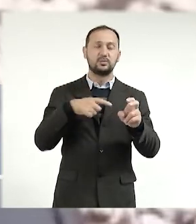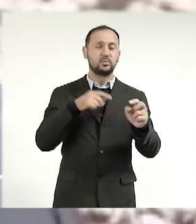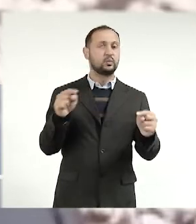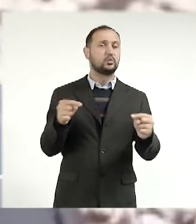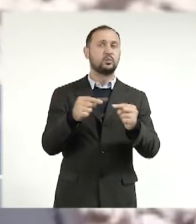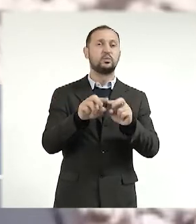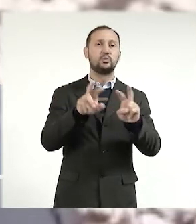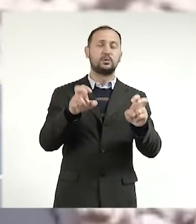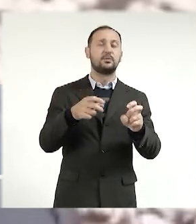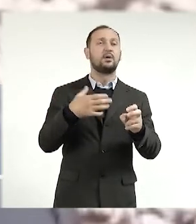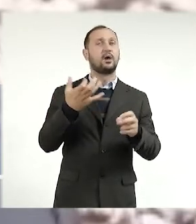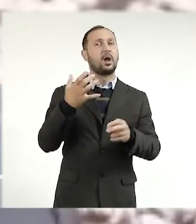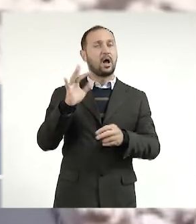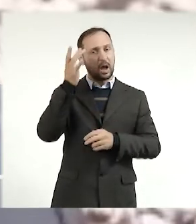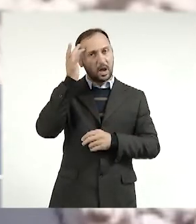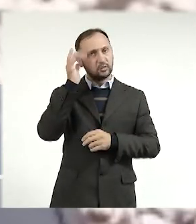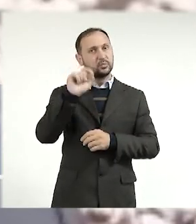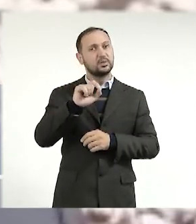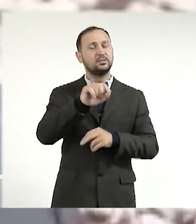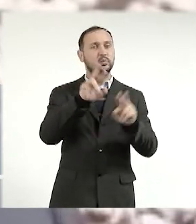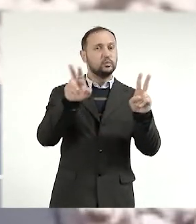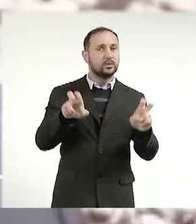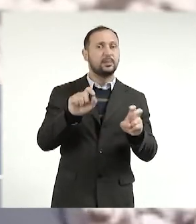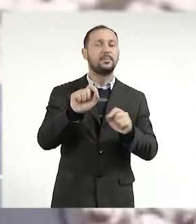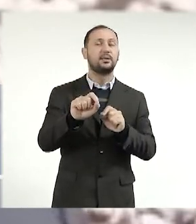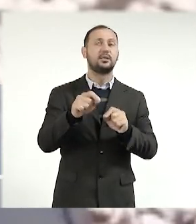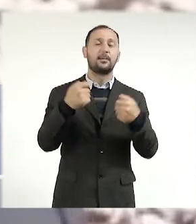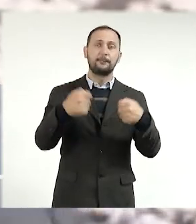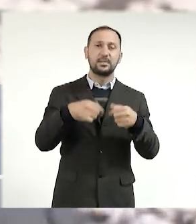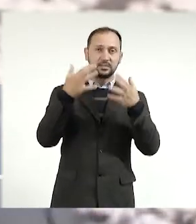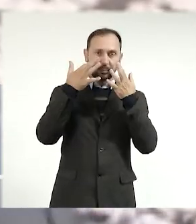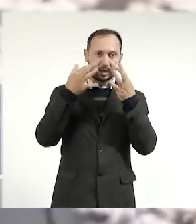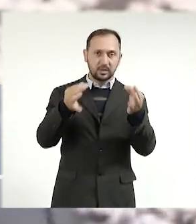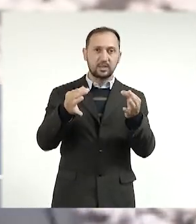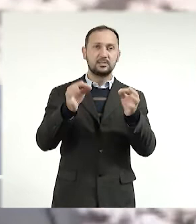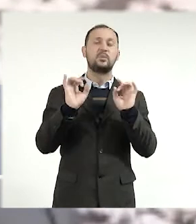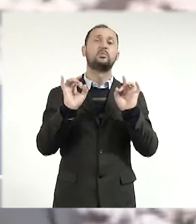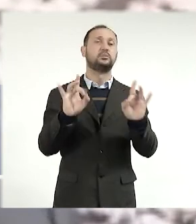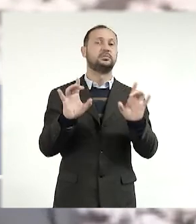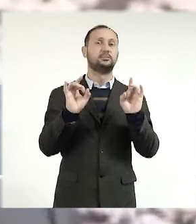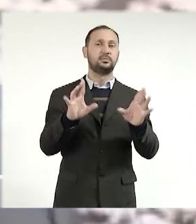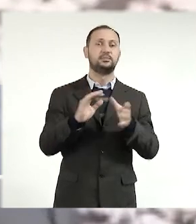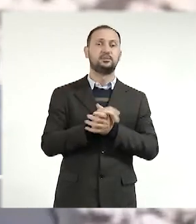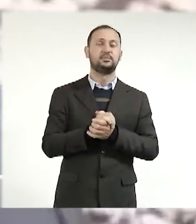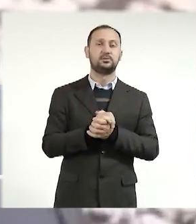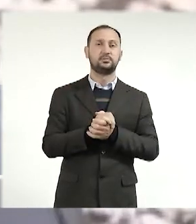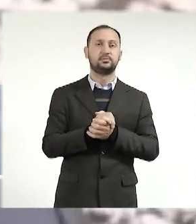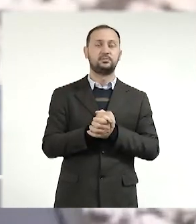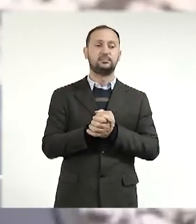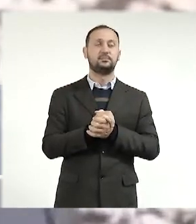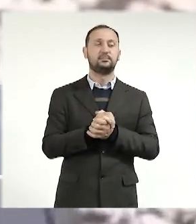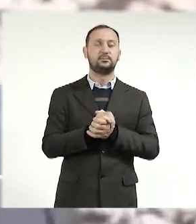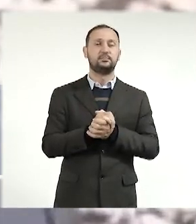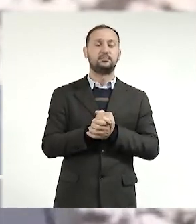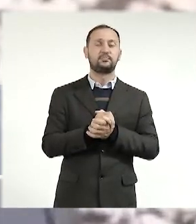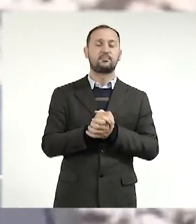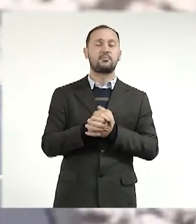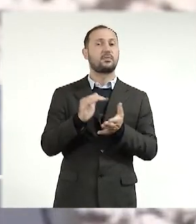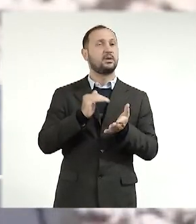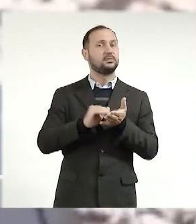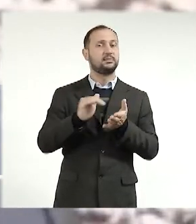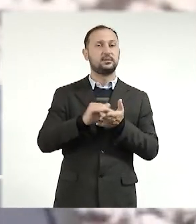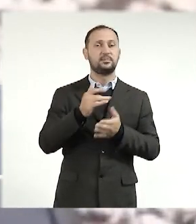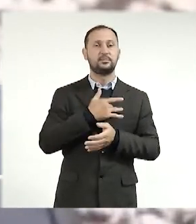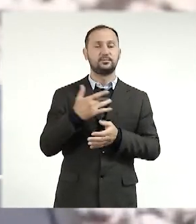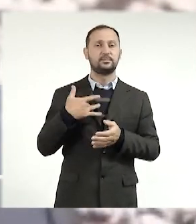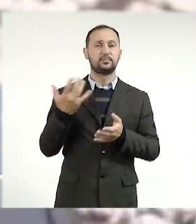assunto relacionado aos índios. Penso que esse é um assunto que demanda uma atenção especial da